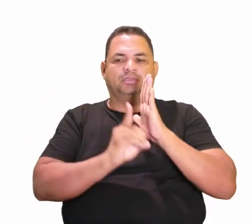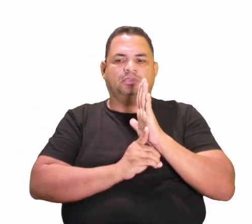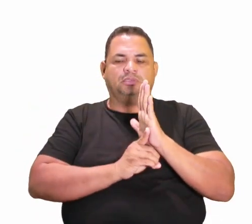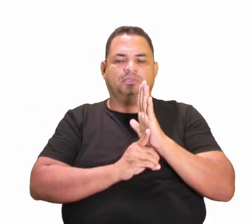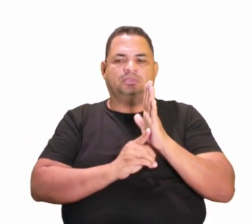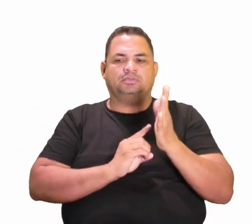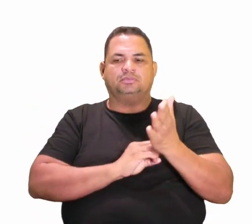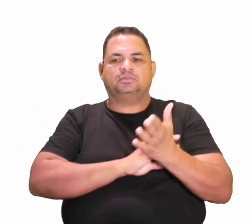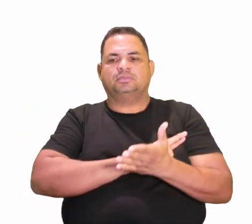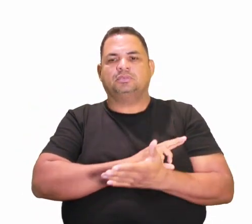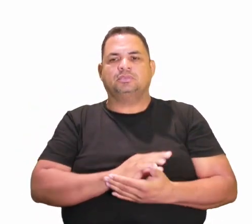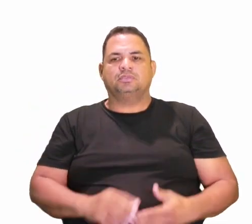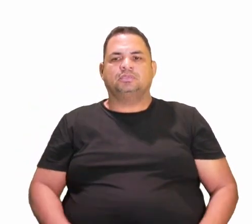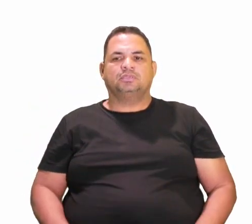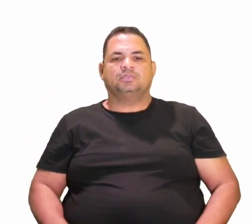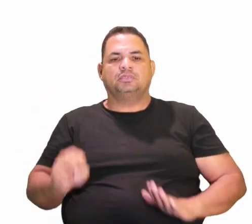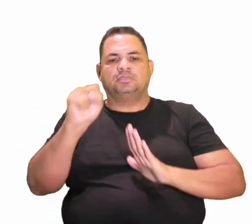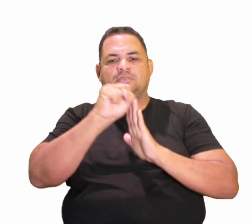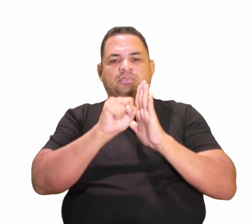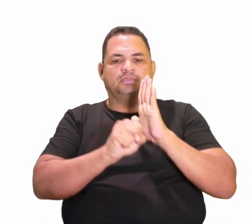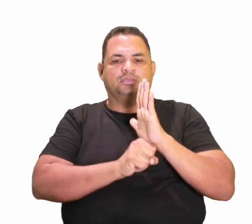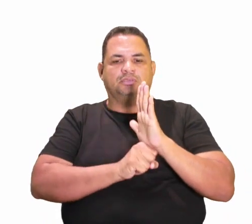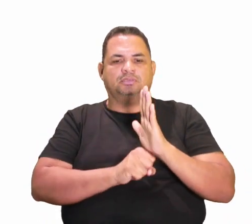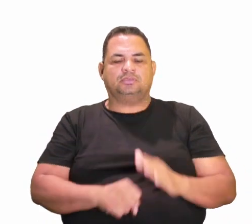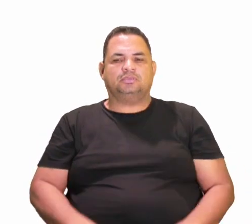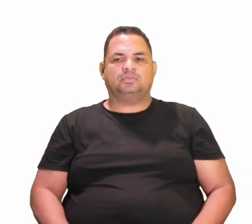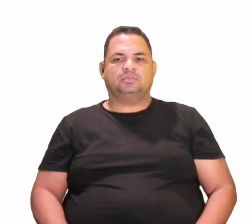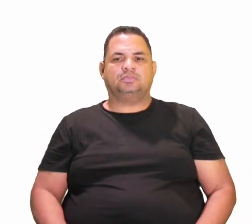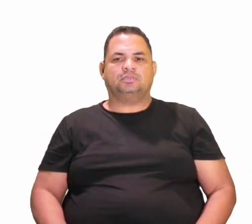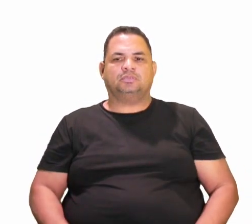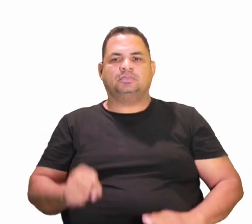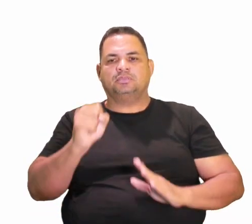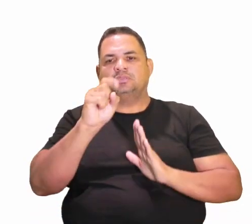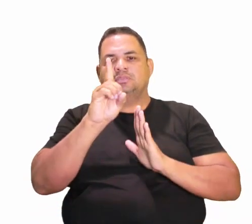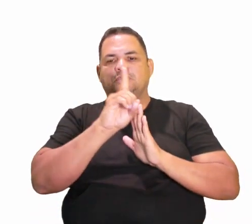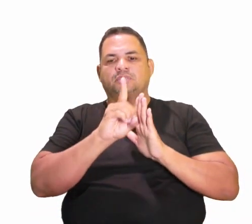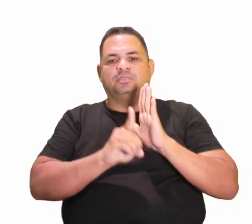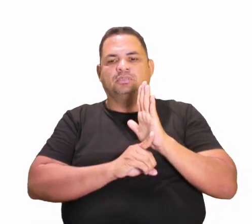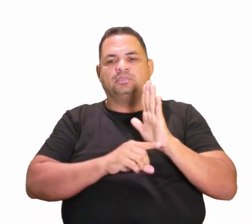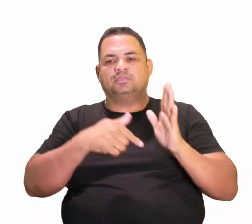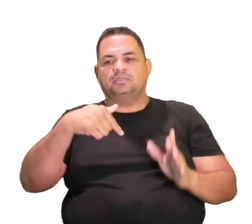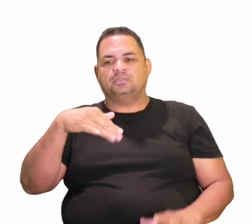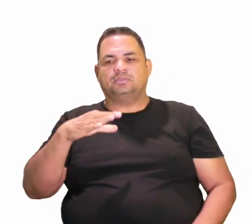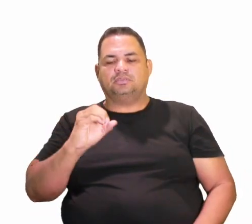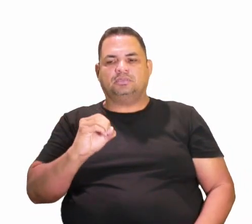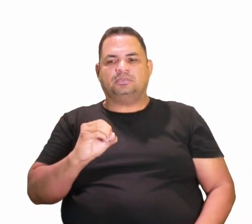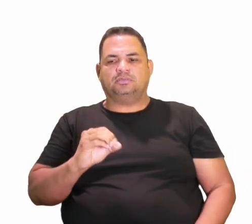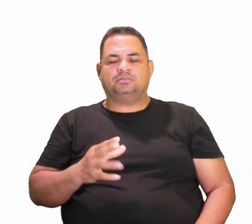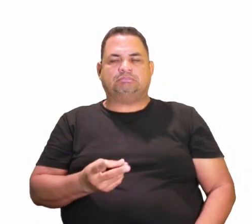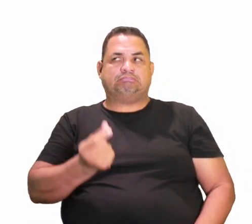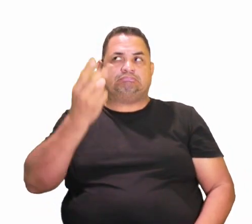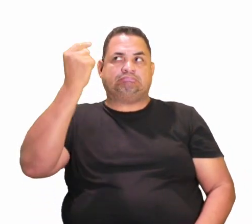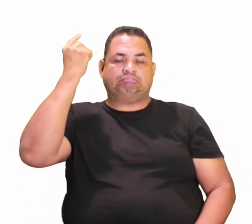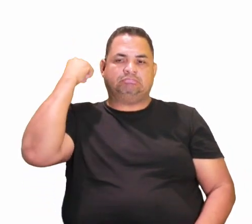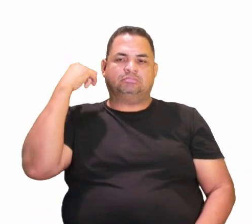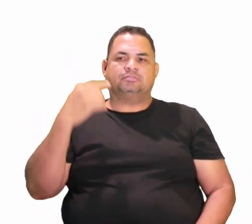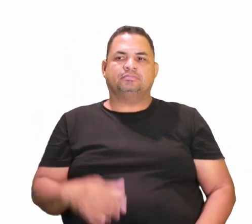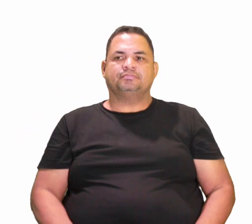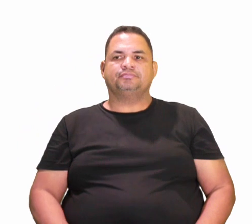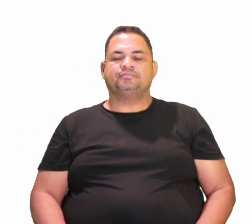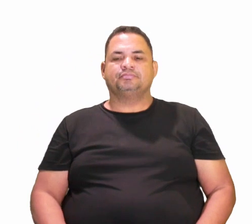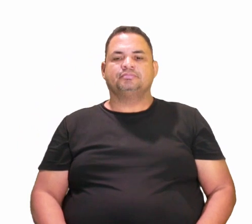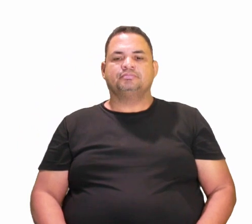Décadas. In the 70s, na década de 70. Já faz tempo, in the